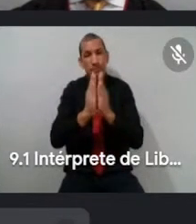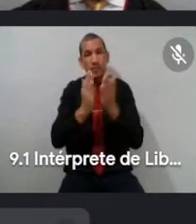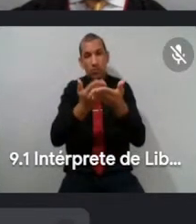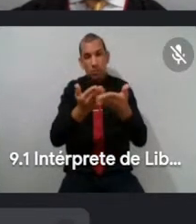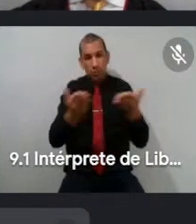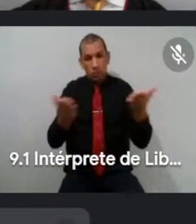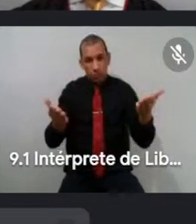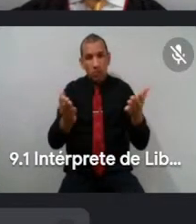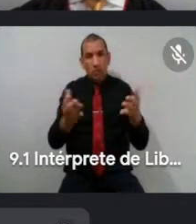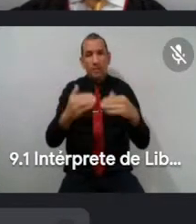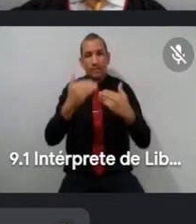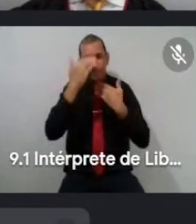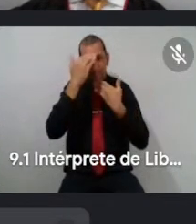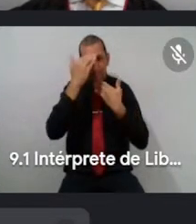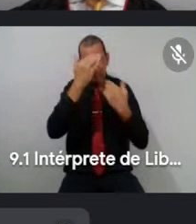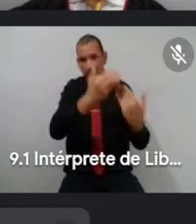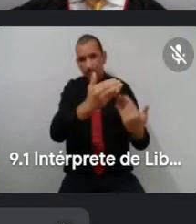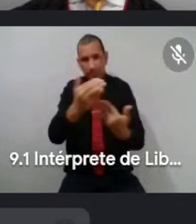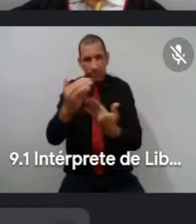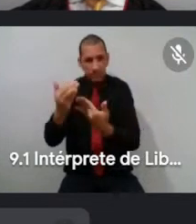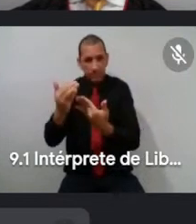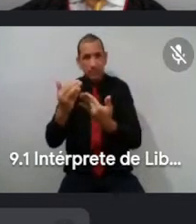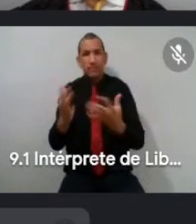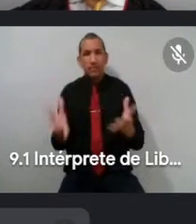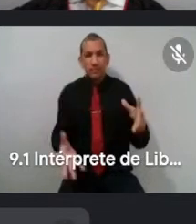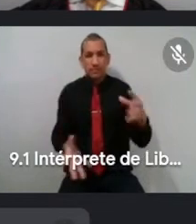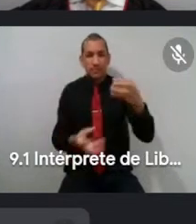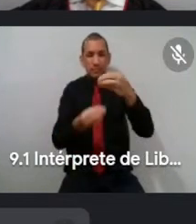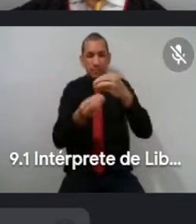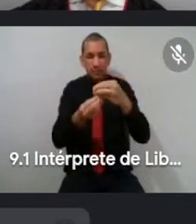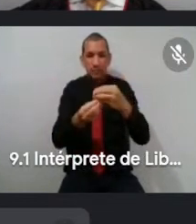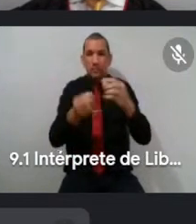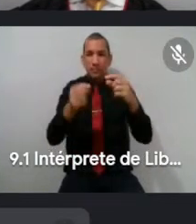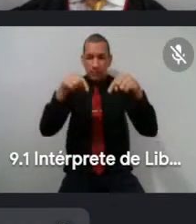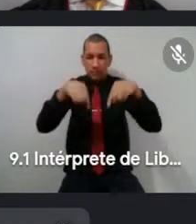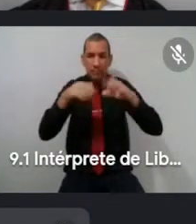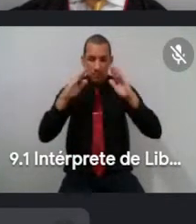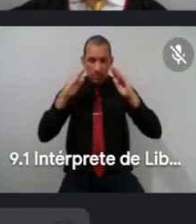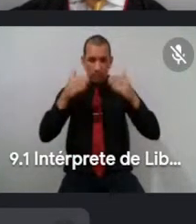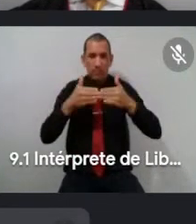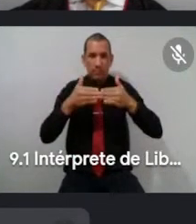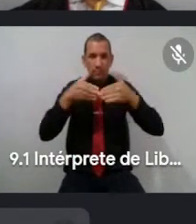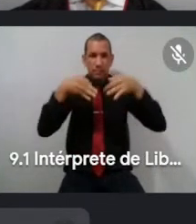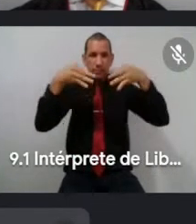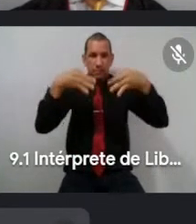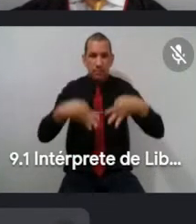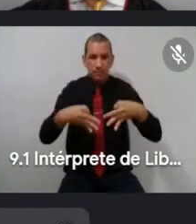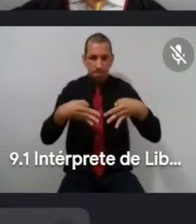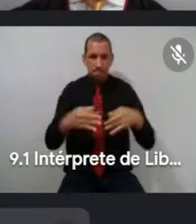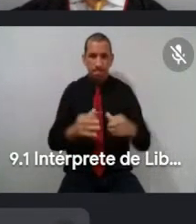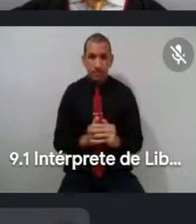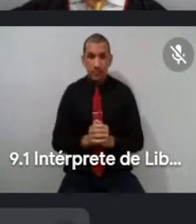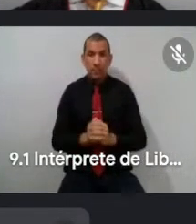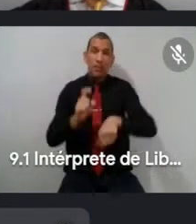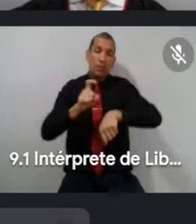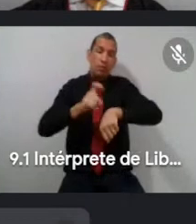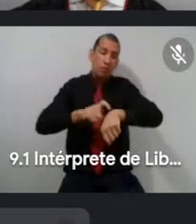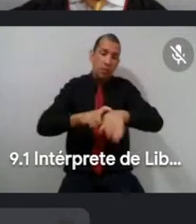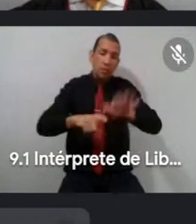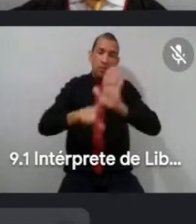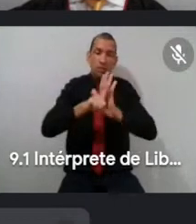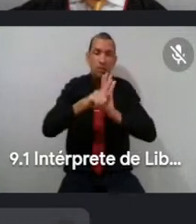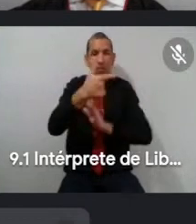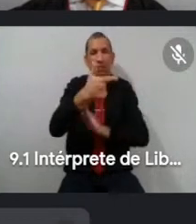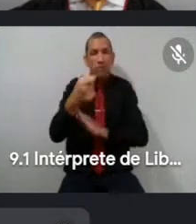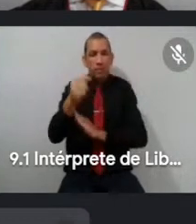digo que todos aqui da ponta agradece a simples a objetividade né mas o tempo legal é